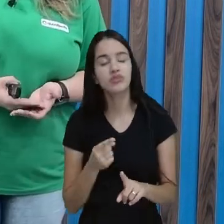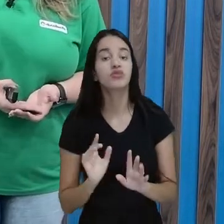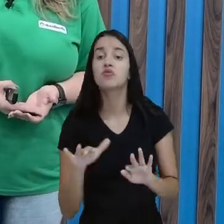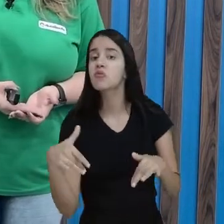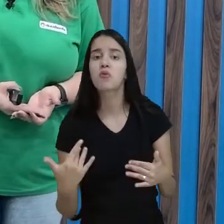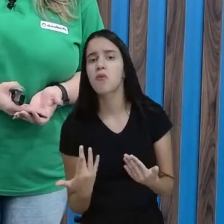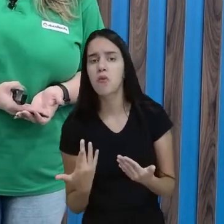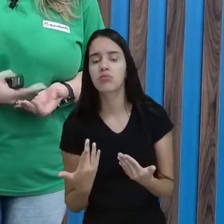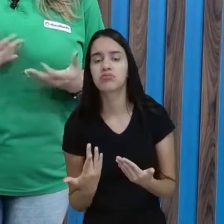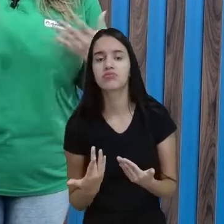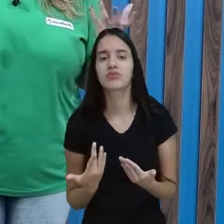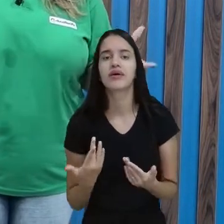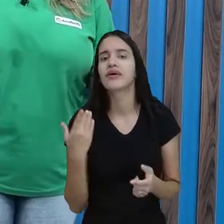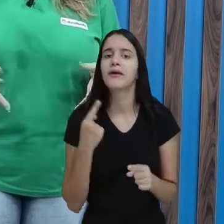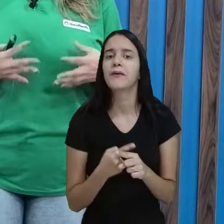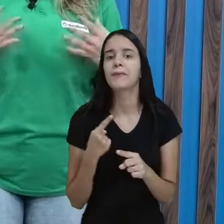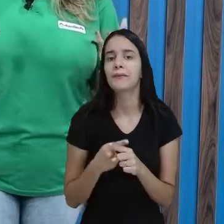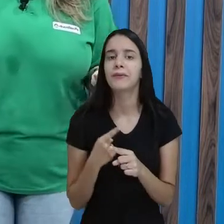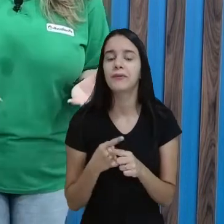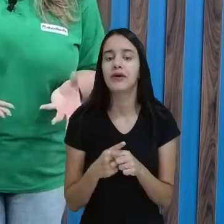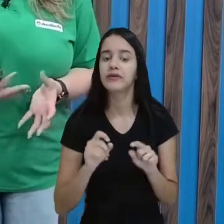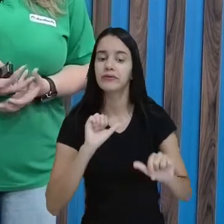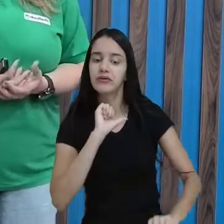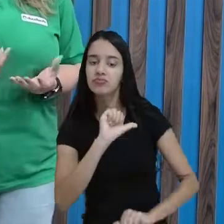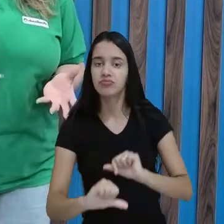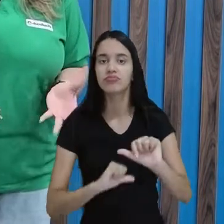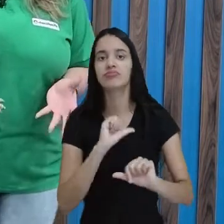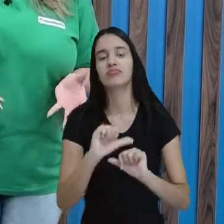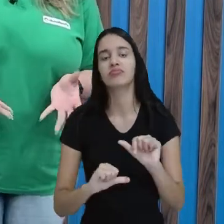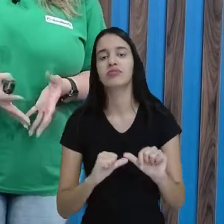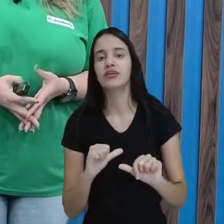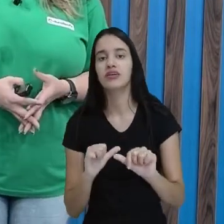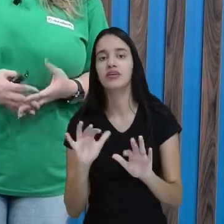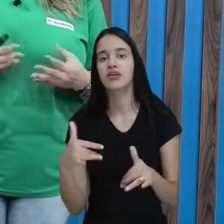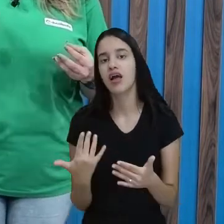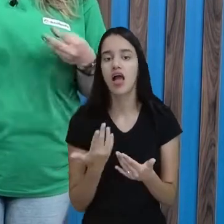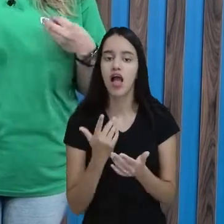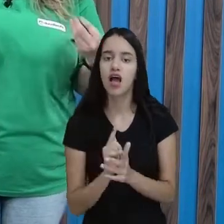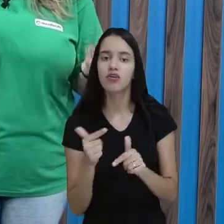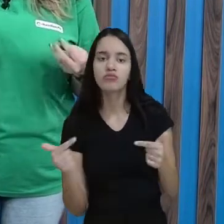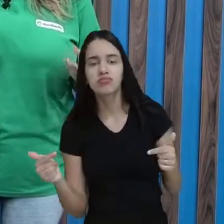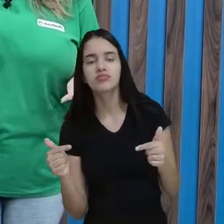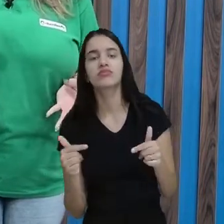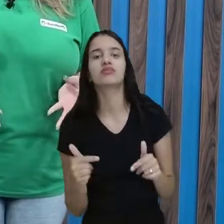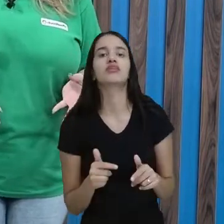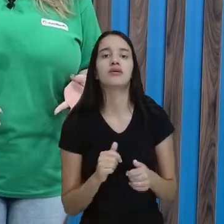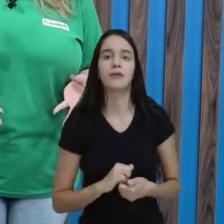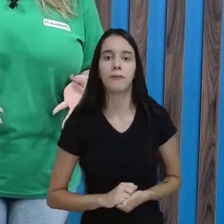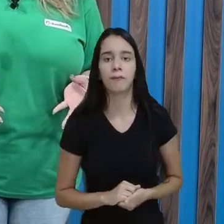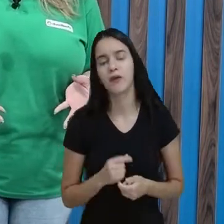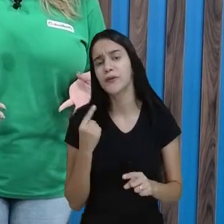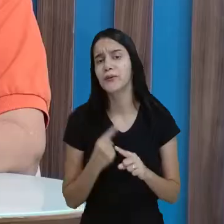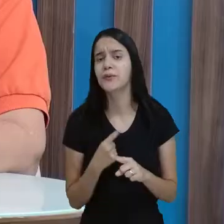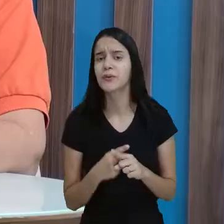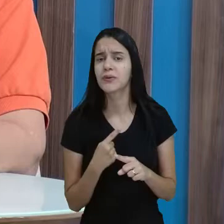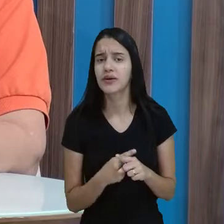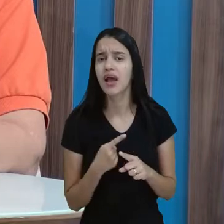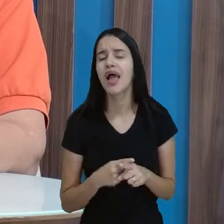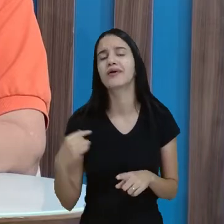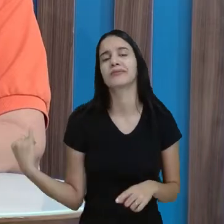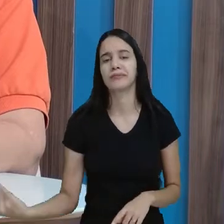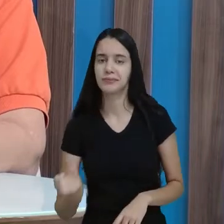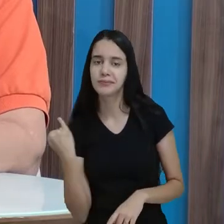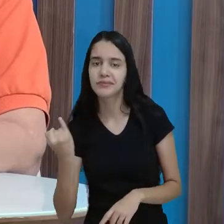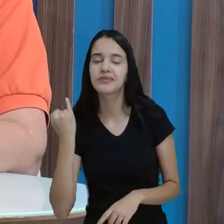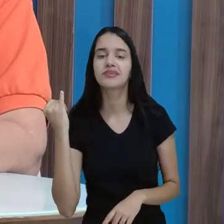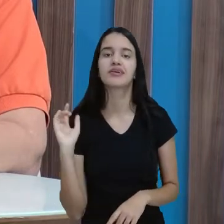que é o objetivo, né? Por que que vai alterar um ser geneticamente? Por que que a gente vai mexer nos genes? Isso é bem importante,